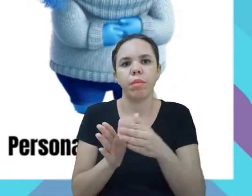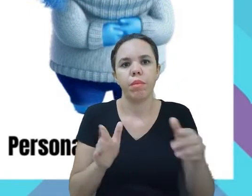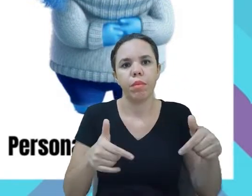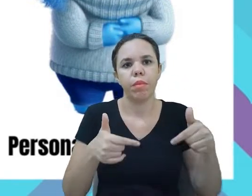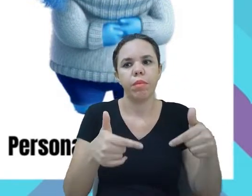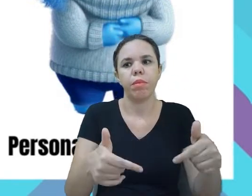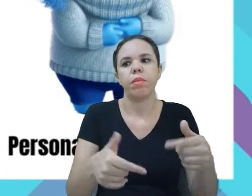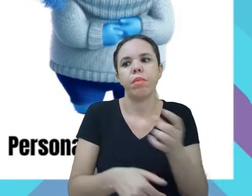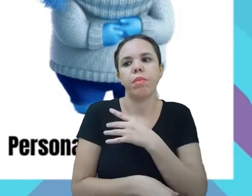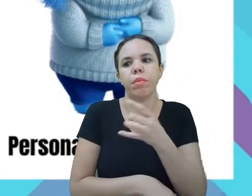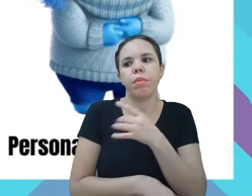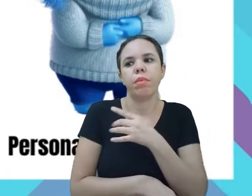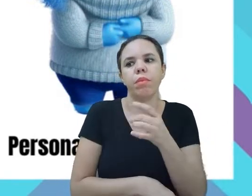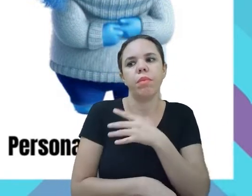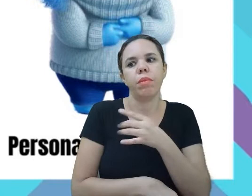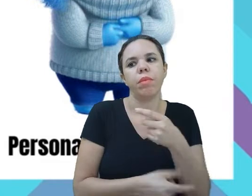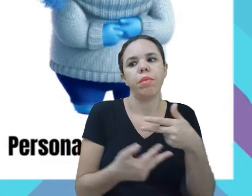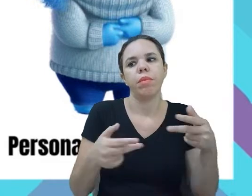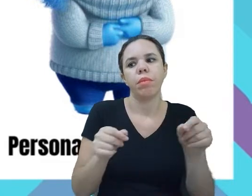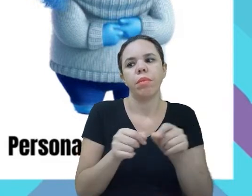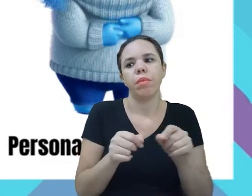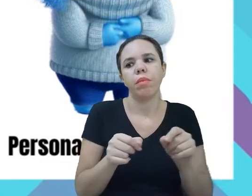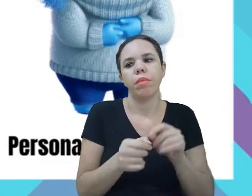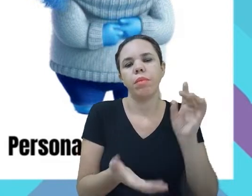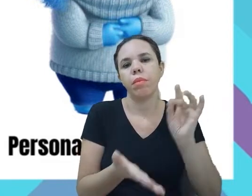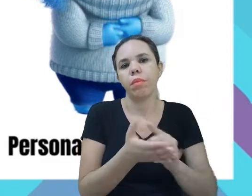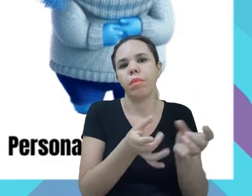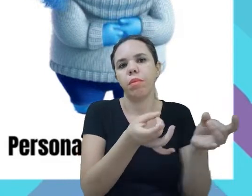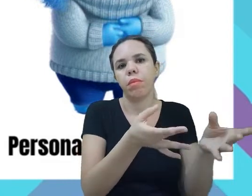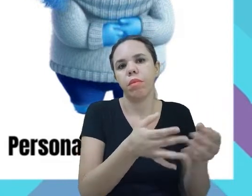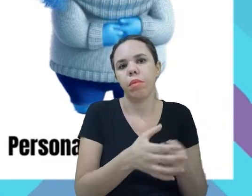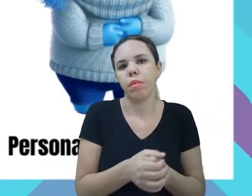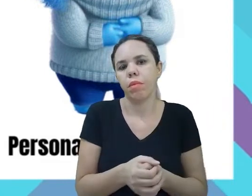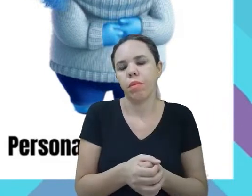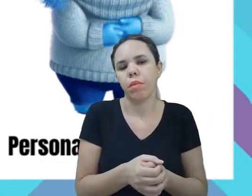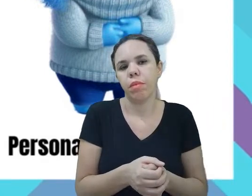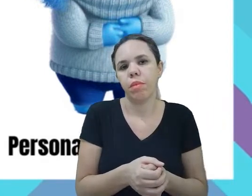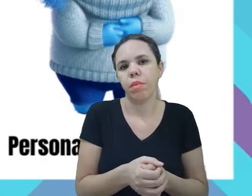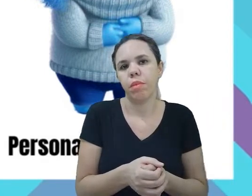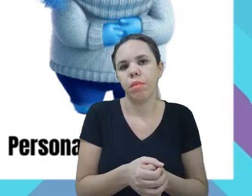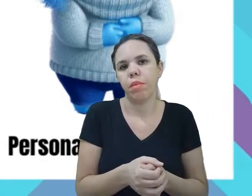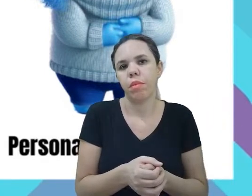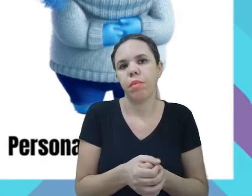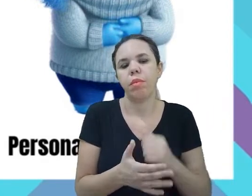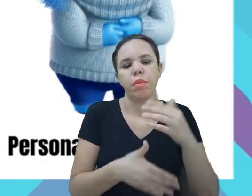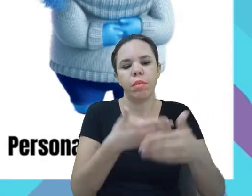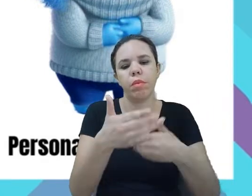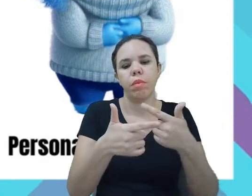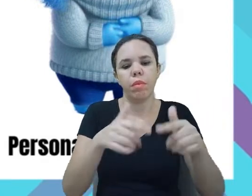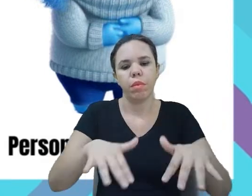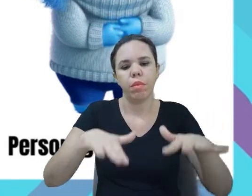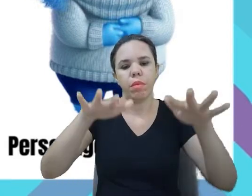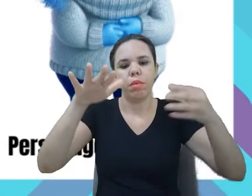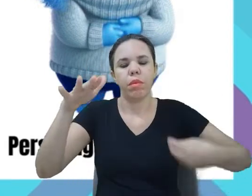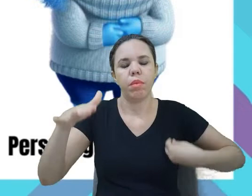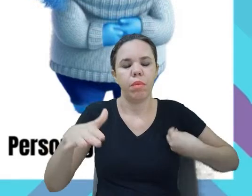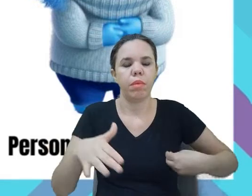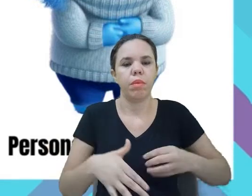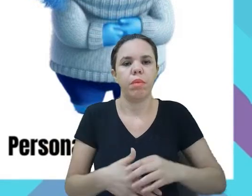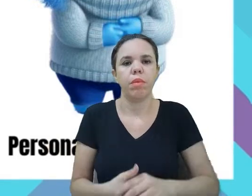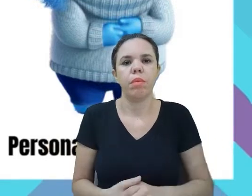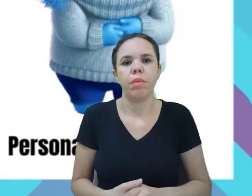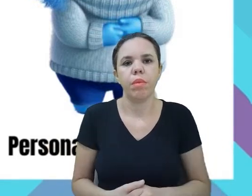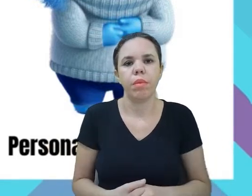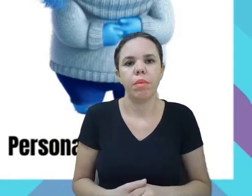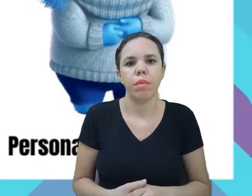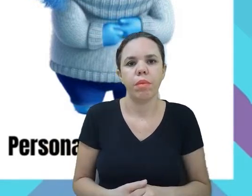Constitui-se a partir de uma reação ao medo da situação original de abandono e privação que ocorreu no início da